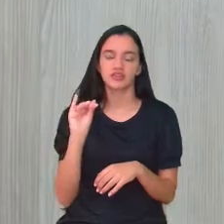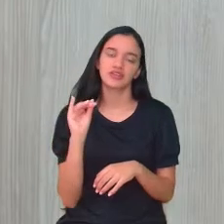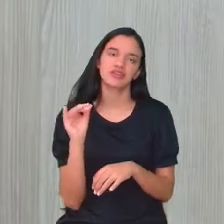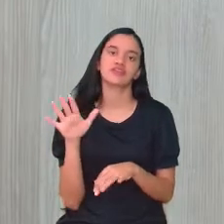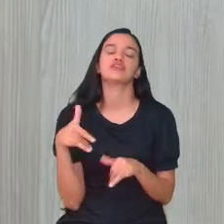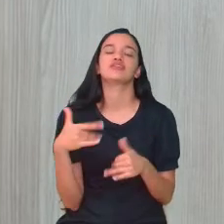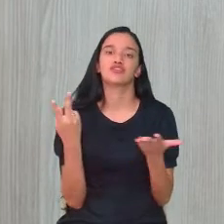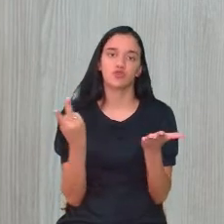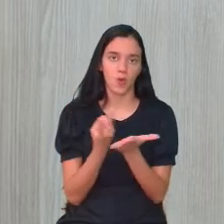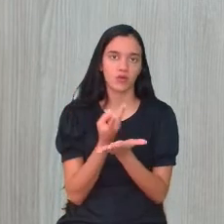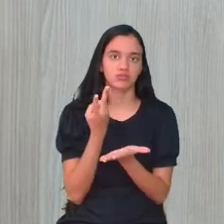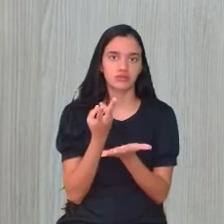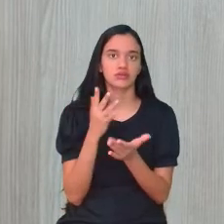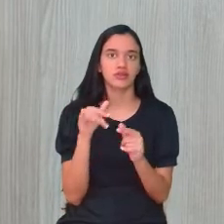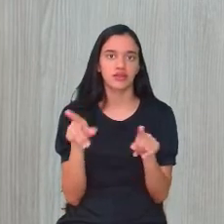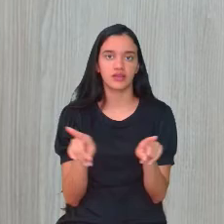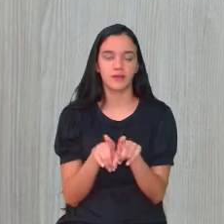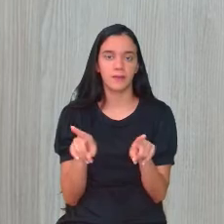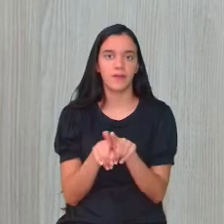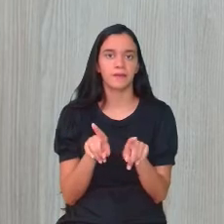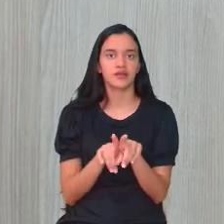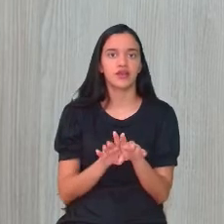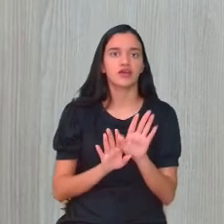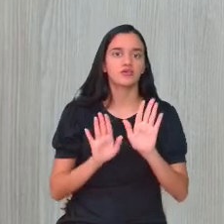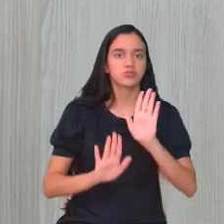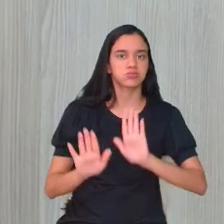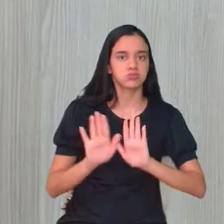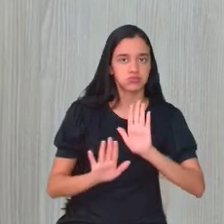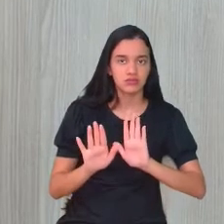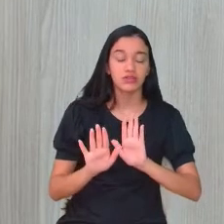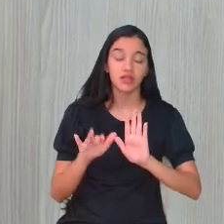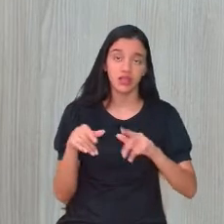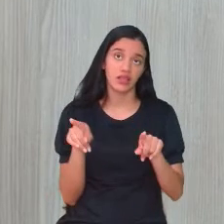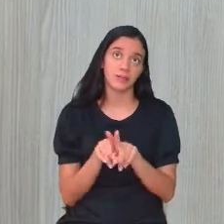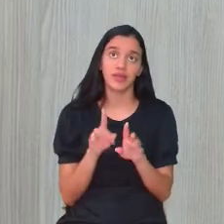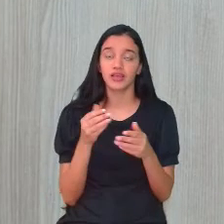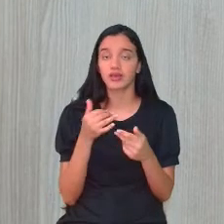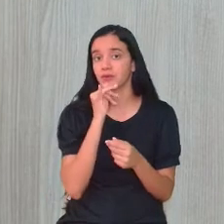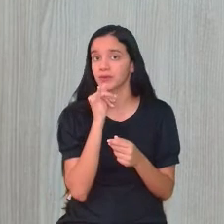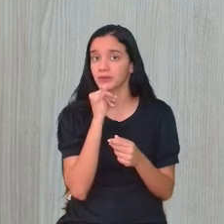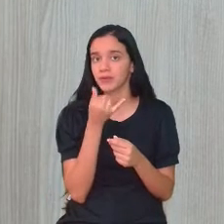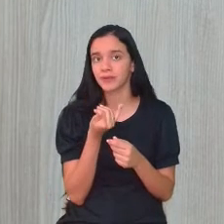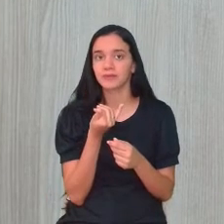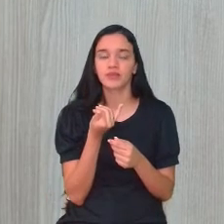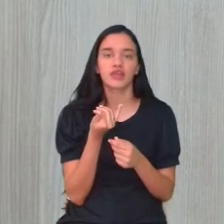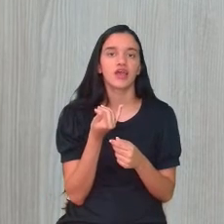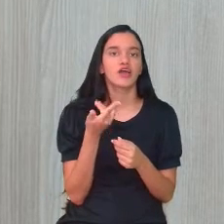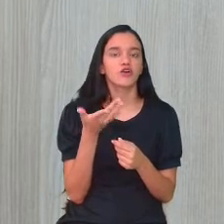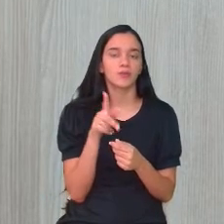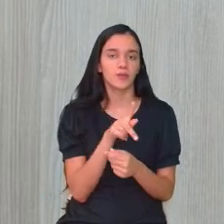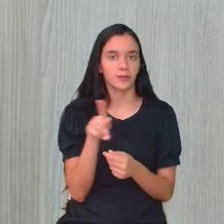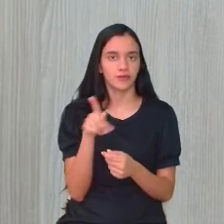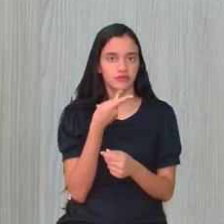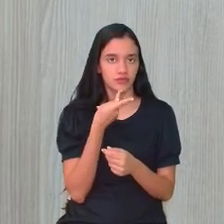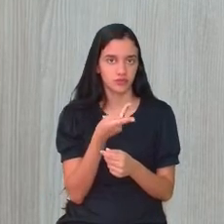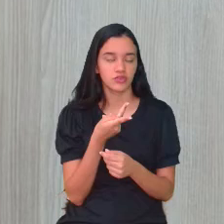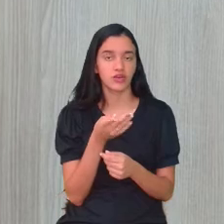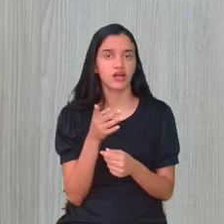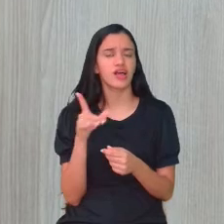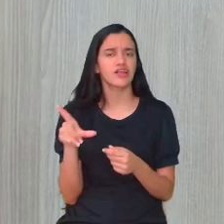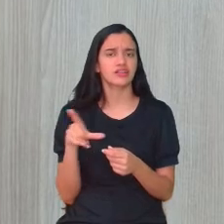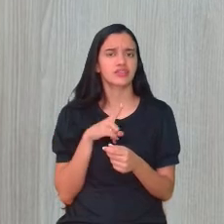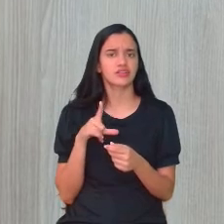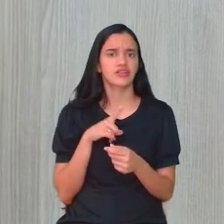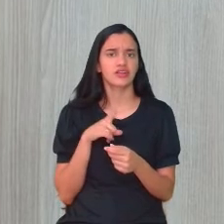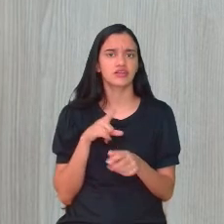né, também além dessas medidas imediatistas, assim, vamos dizer, como colocou o professor Luciano, tem a